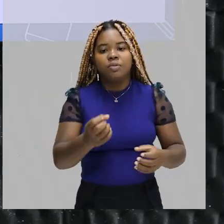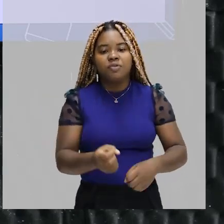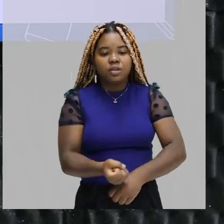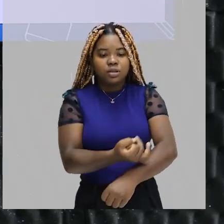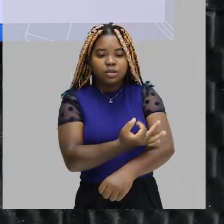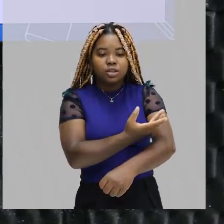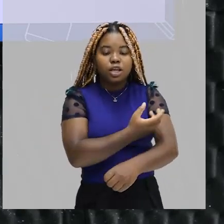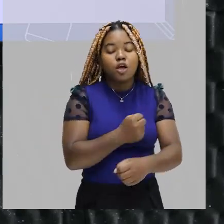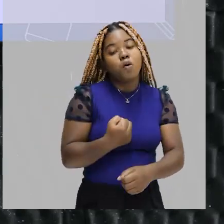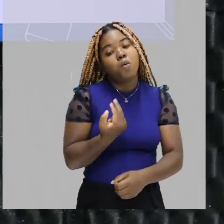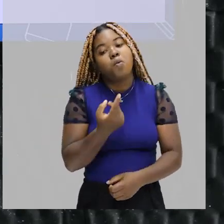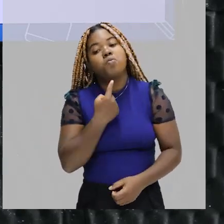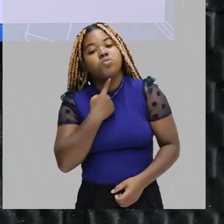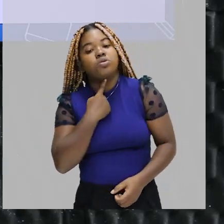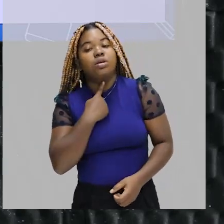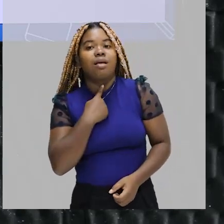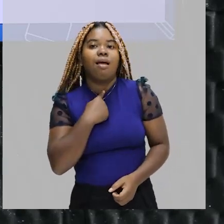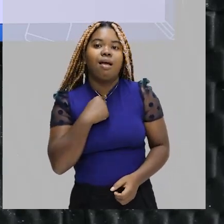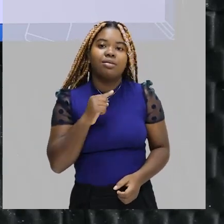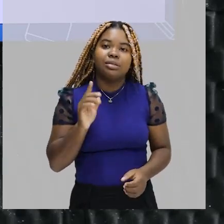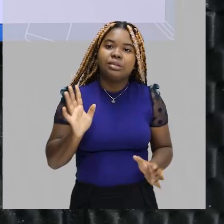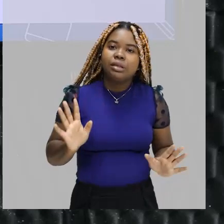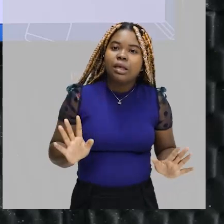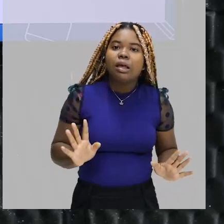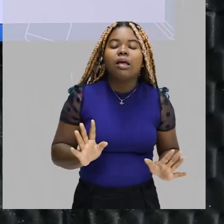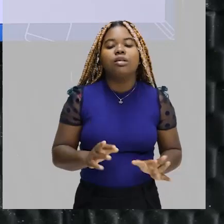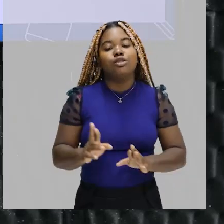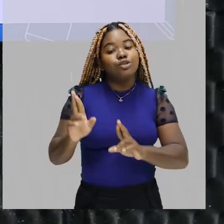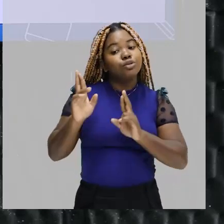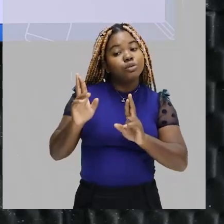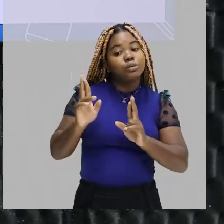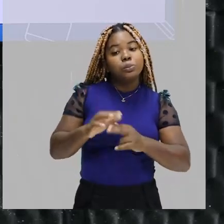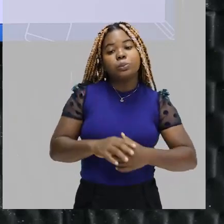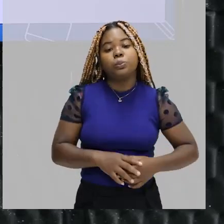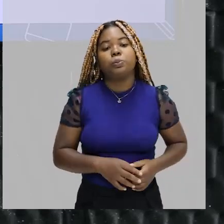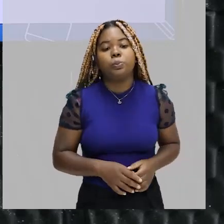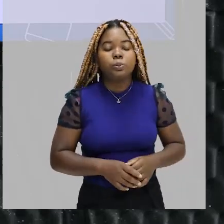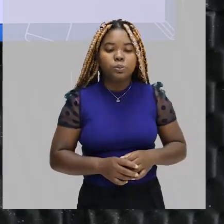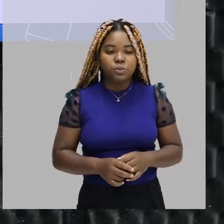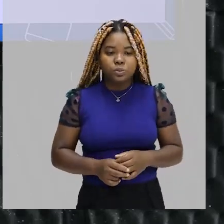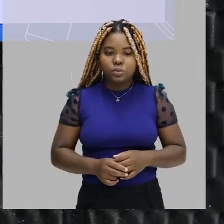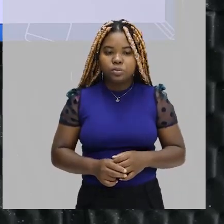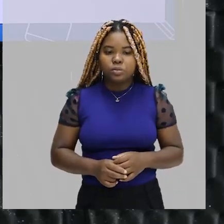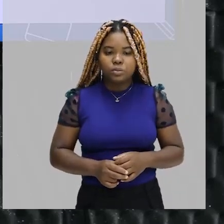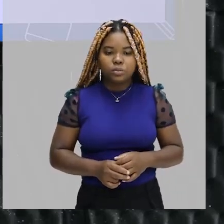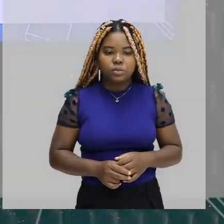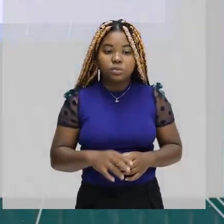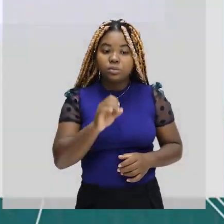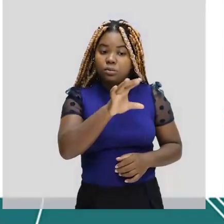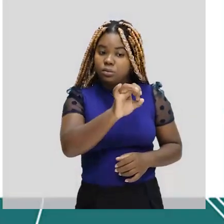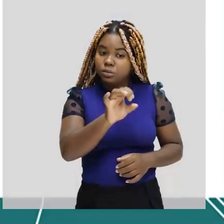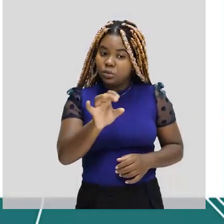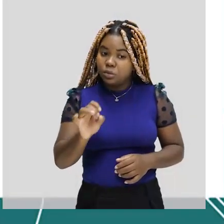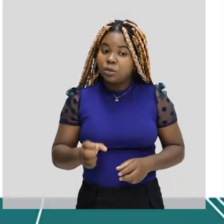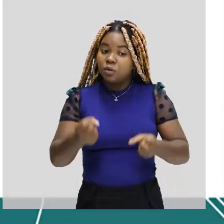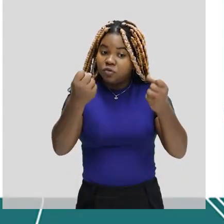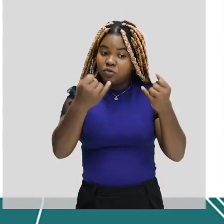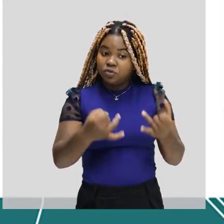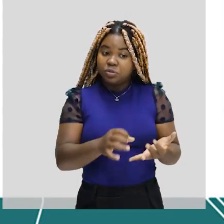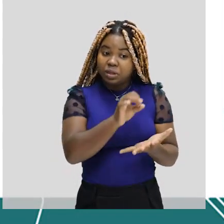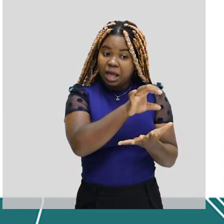ou de desejos, de vontades, né, de expectativas a respeito de algo. Nós vamos ver cada um desses